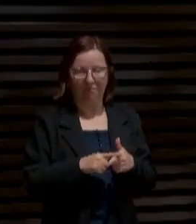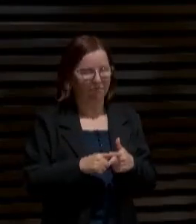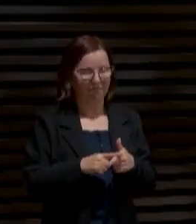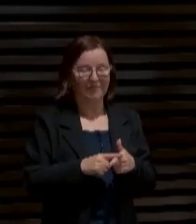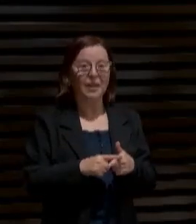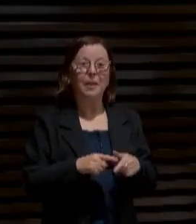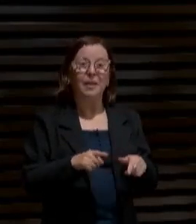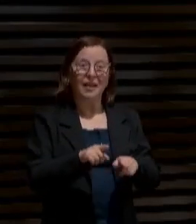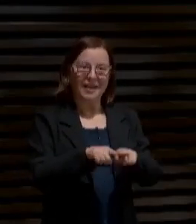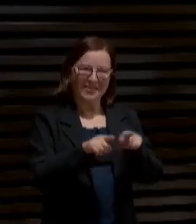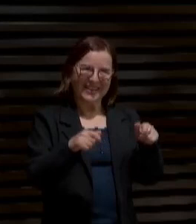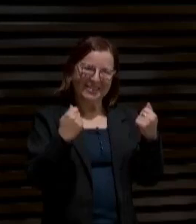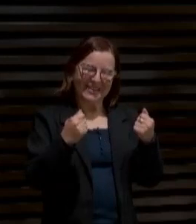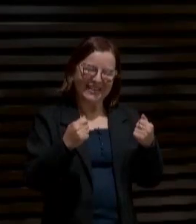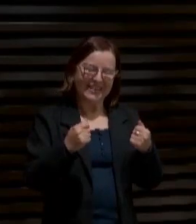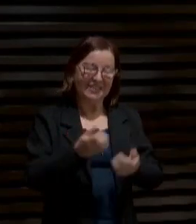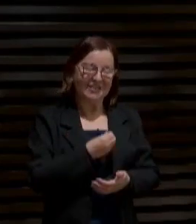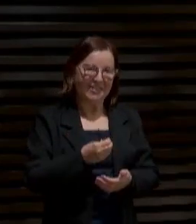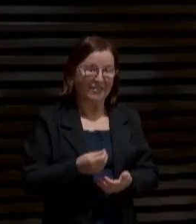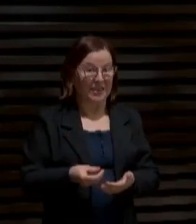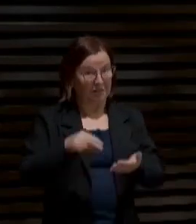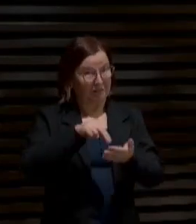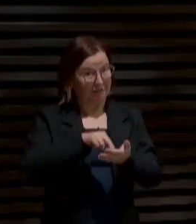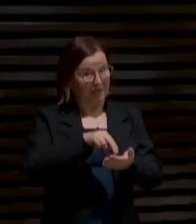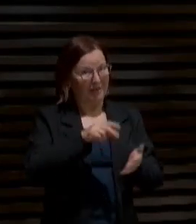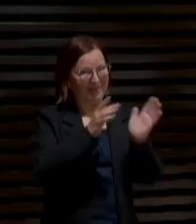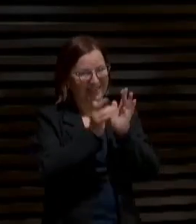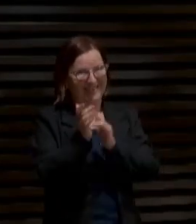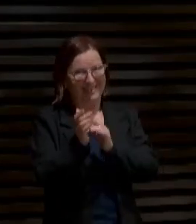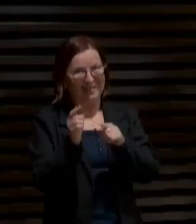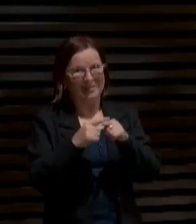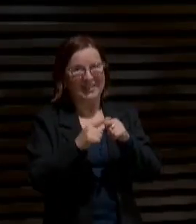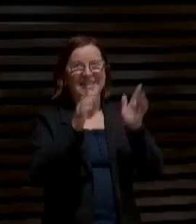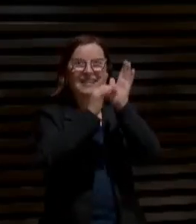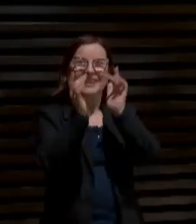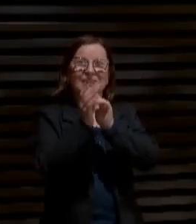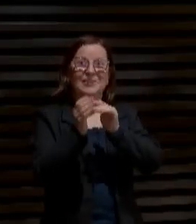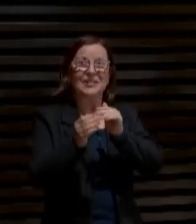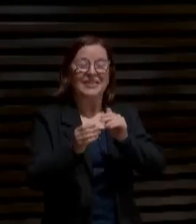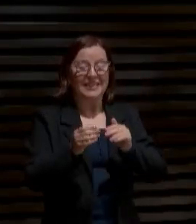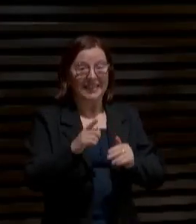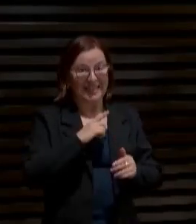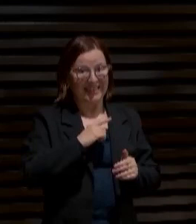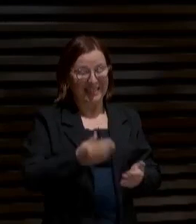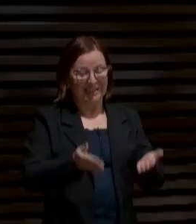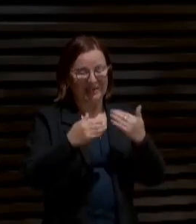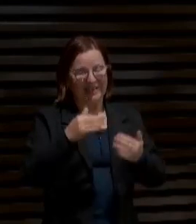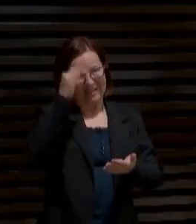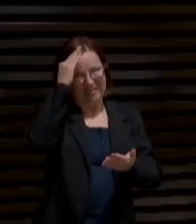firmemente para Jesus Ele é o autor e consumador da nossa fé bom